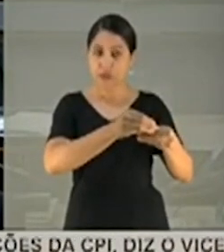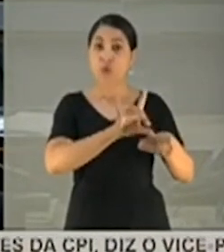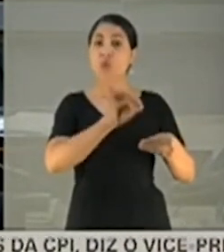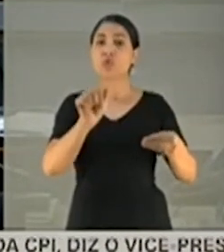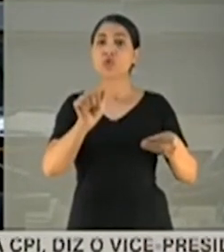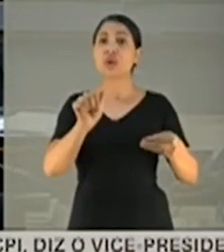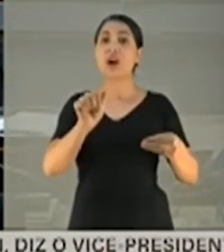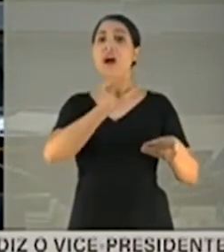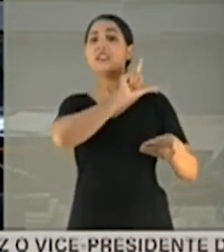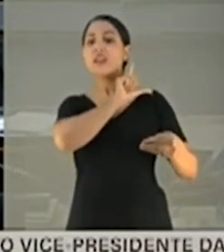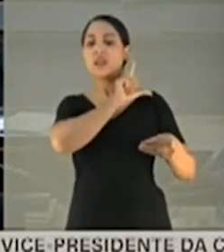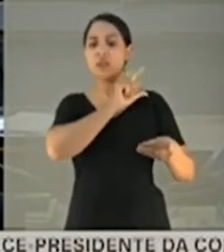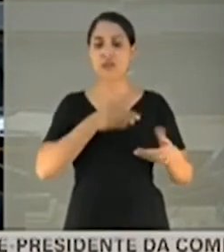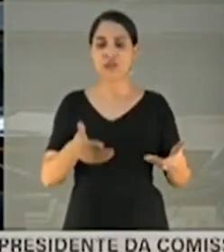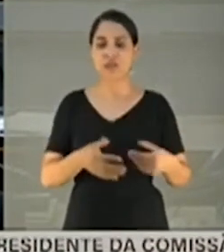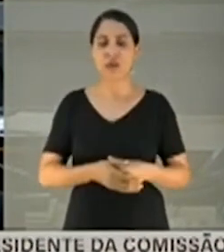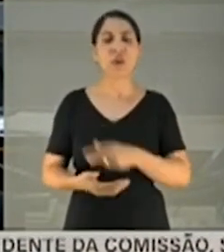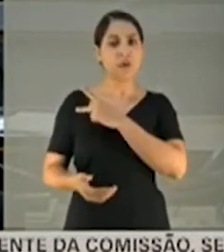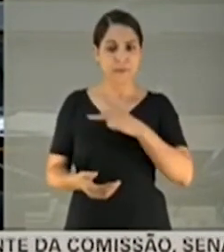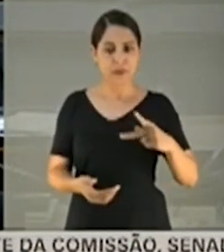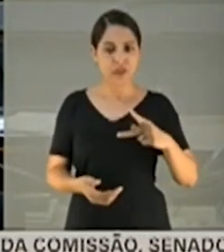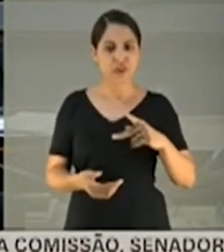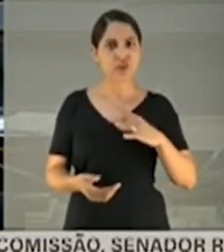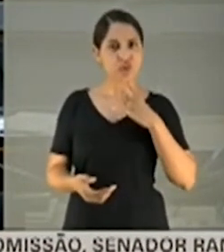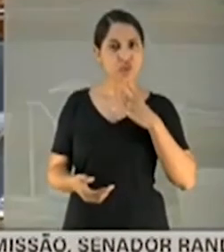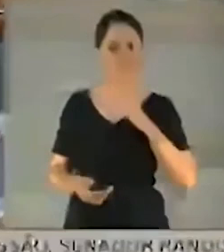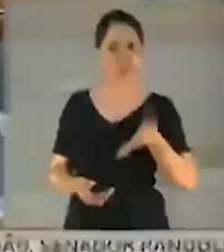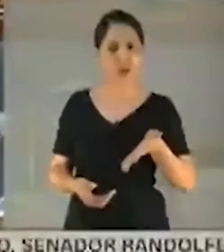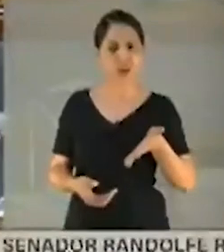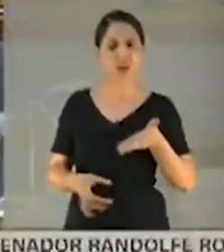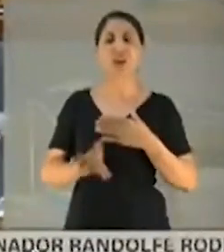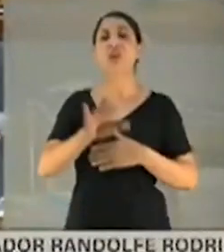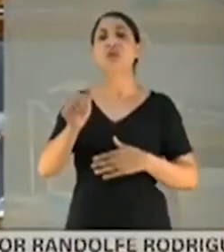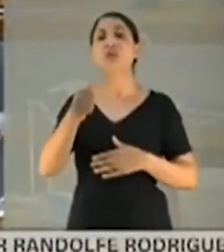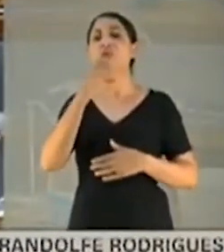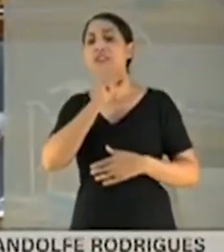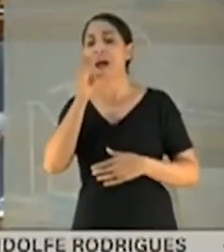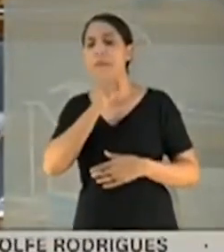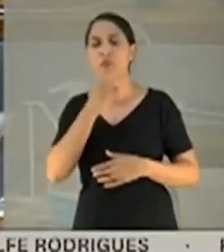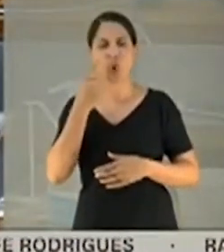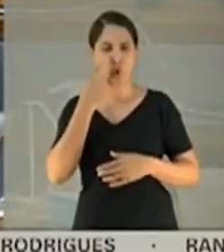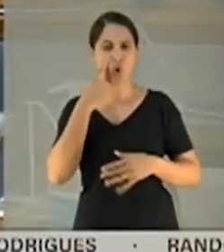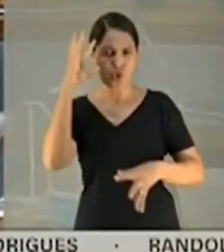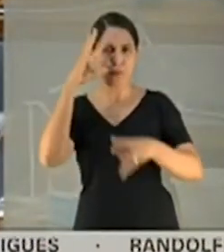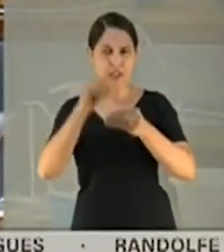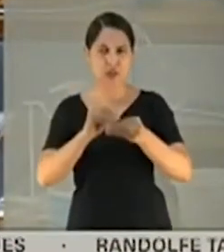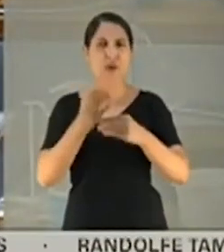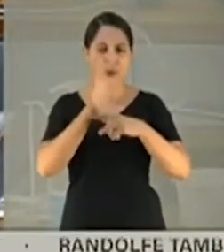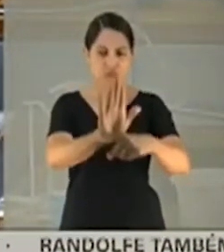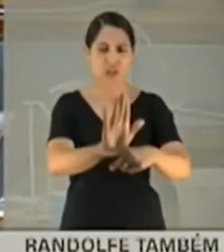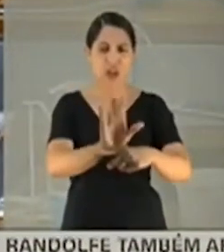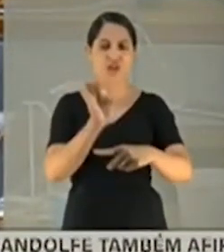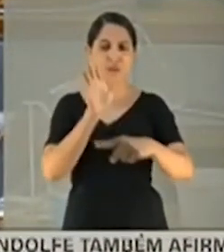já tinha conhecimento. Vocês estão colocando... Não, o presidente foi informado no sábado, presidente. Não, aí, o que o senhor está dizendo, só para colaborar, é